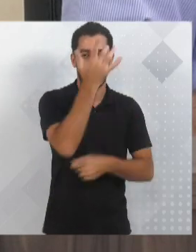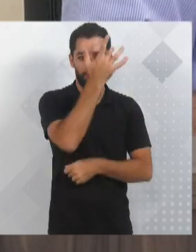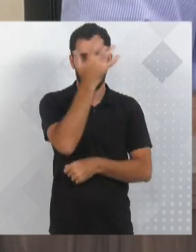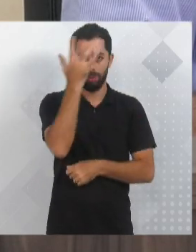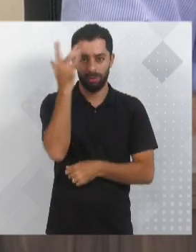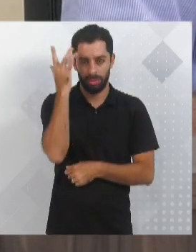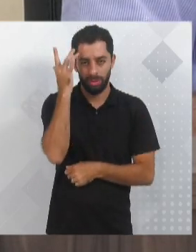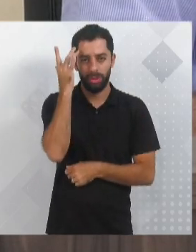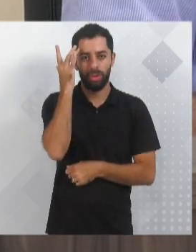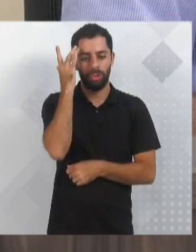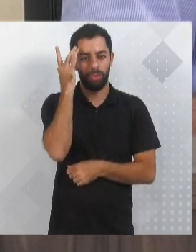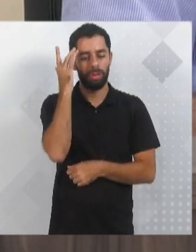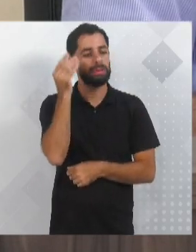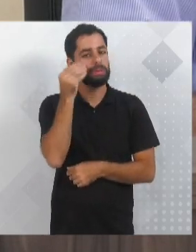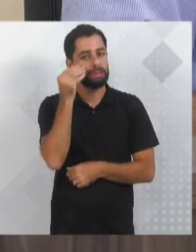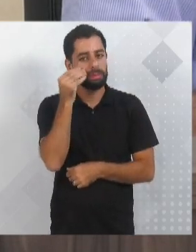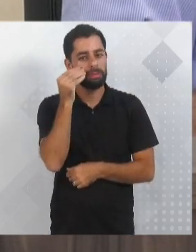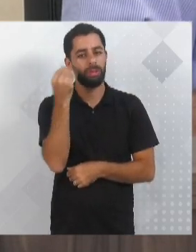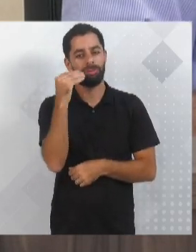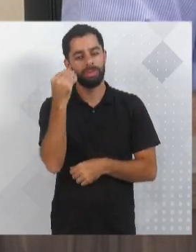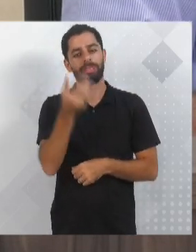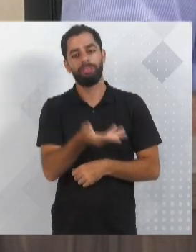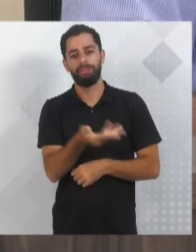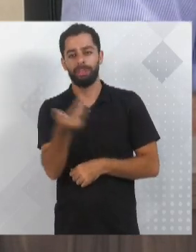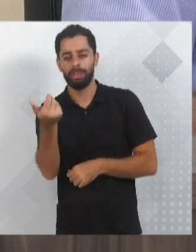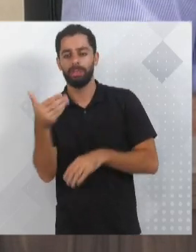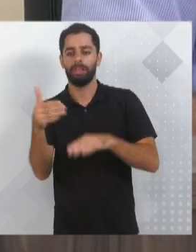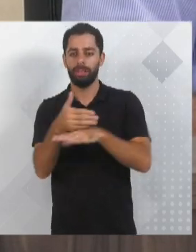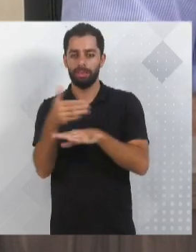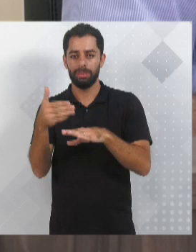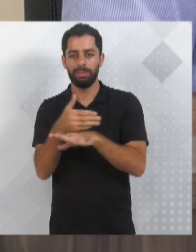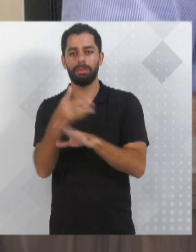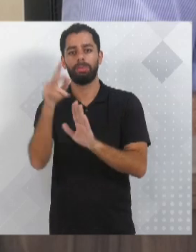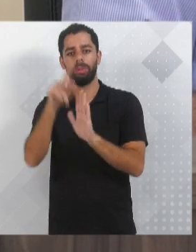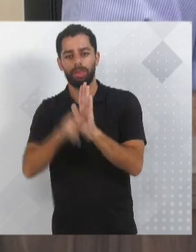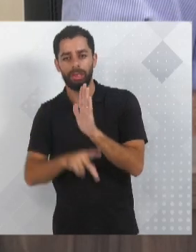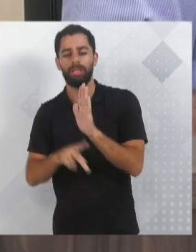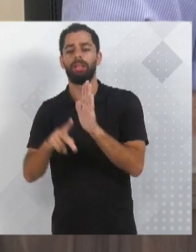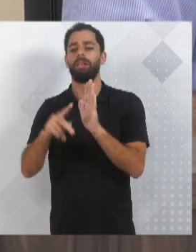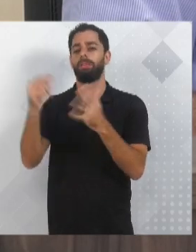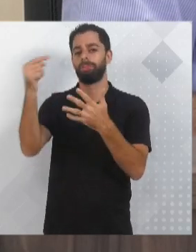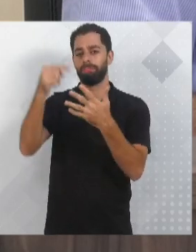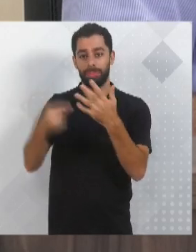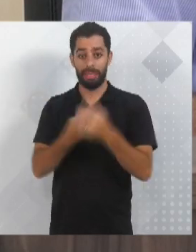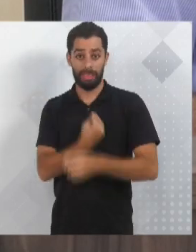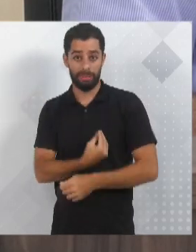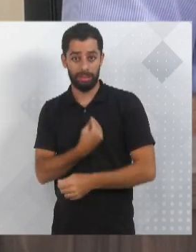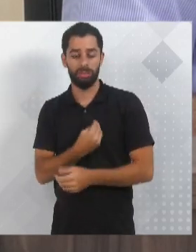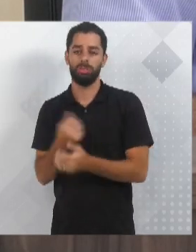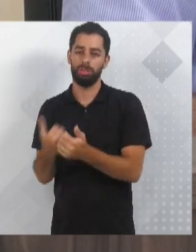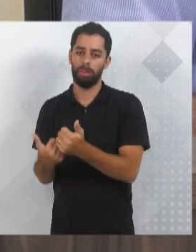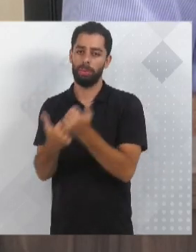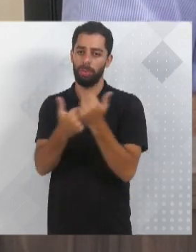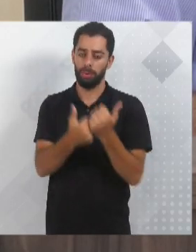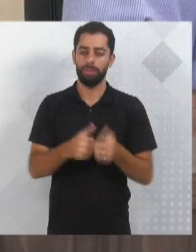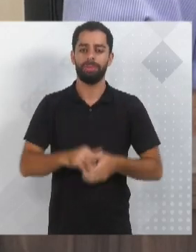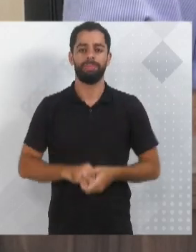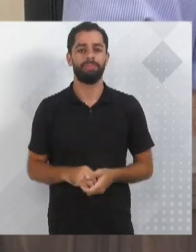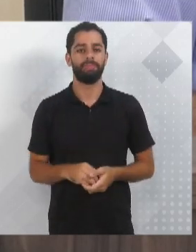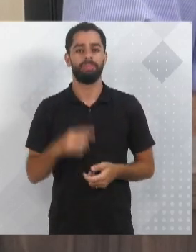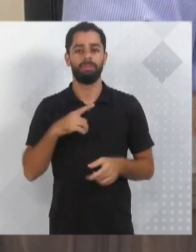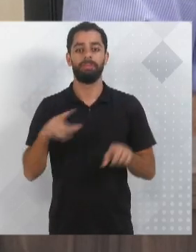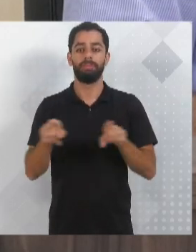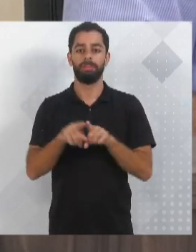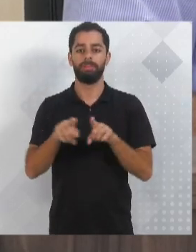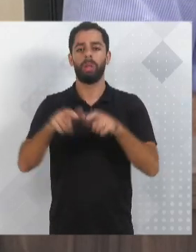esse público venha até os nossos serviços e possam aderir aos serviços existentes. Temos também o Centro POP,